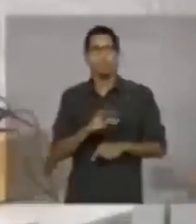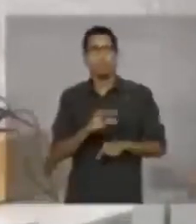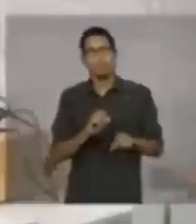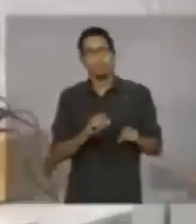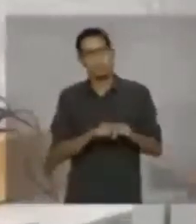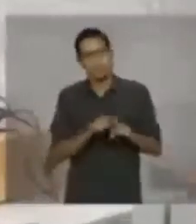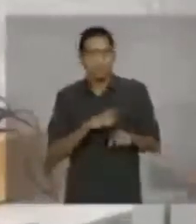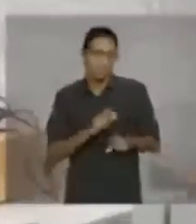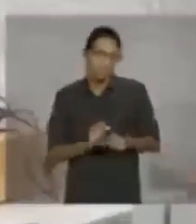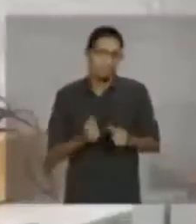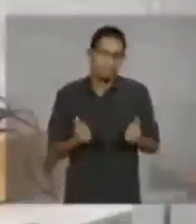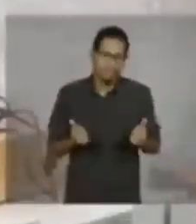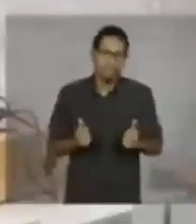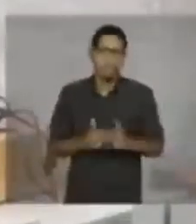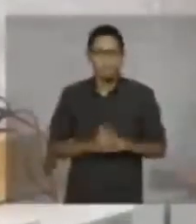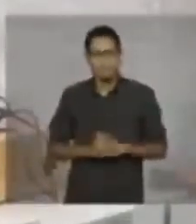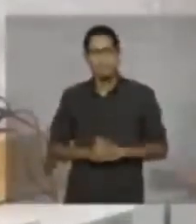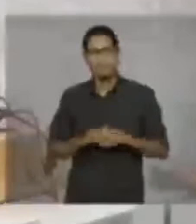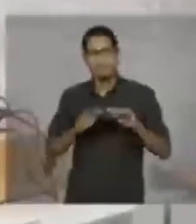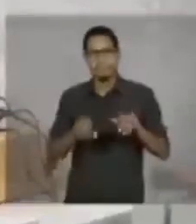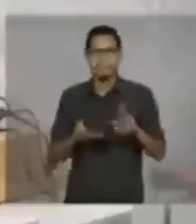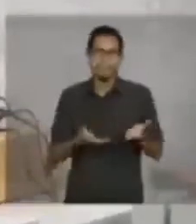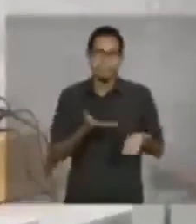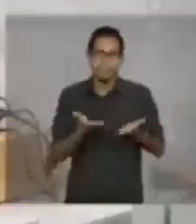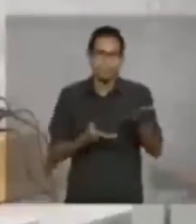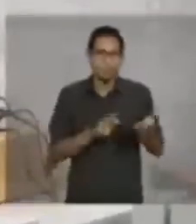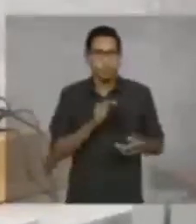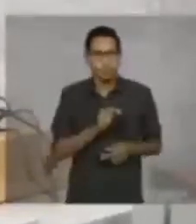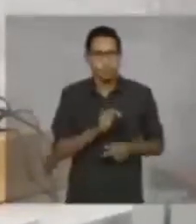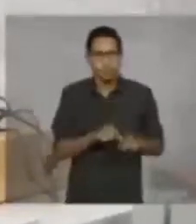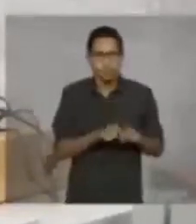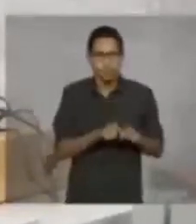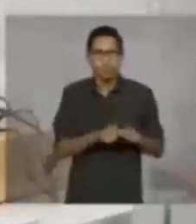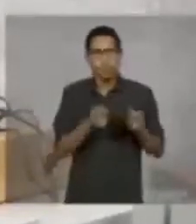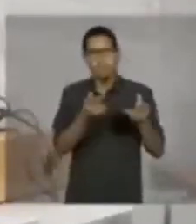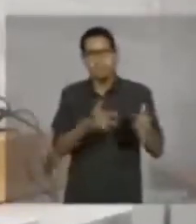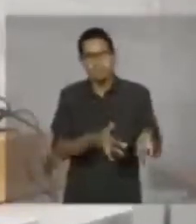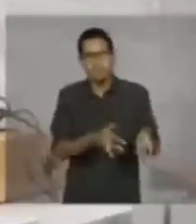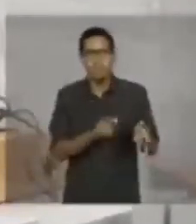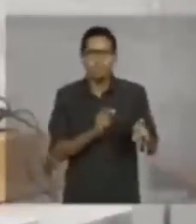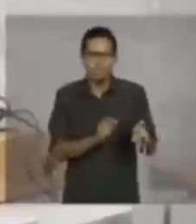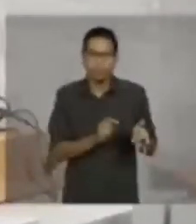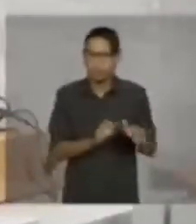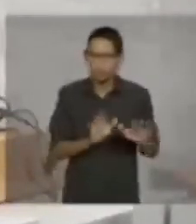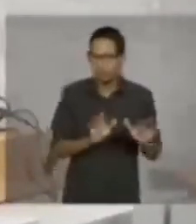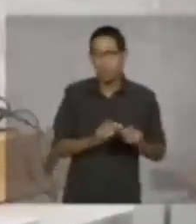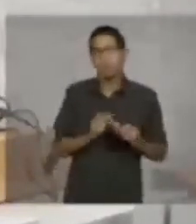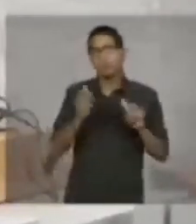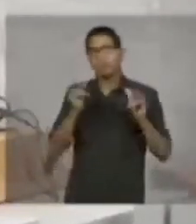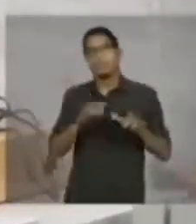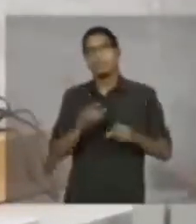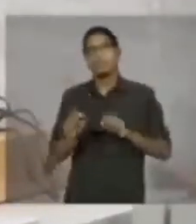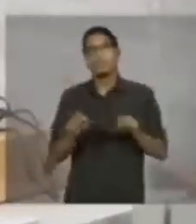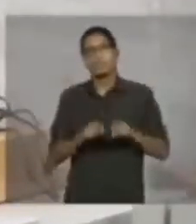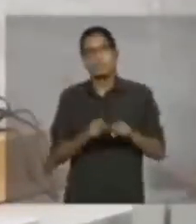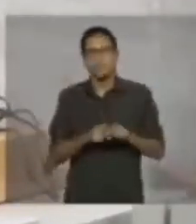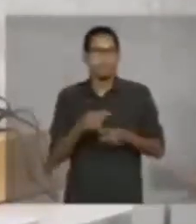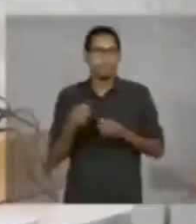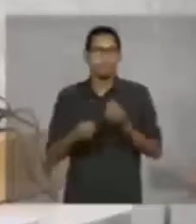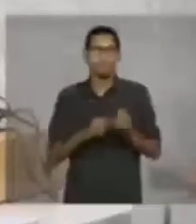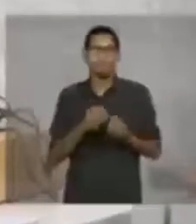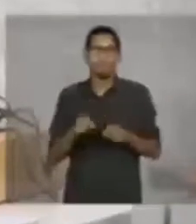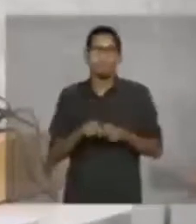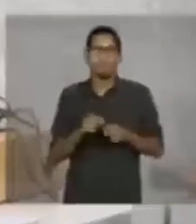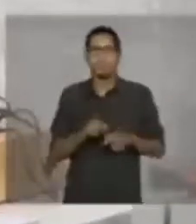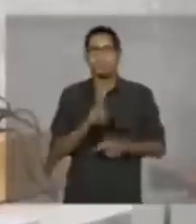ele, mas enfim, a gente trata o orgânico como se fosse rejeito. Rejeito é aquilo que não tem mais